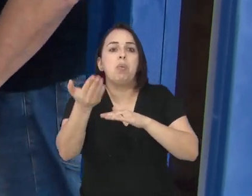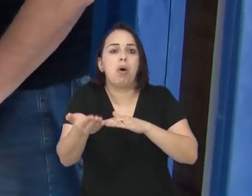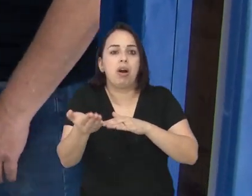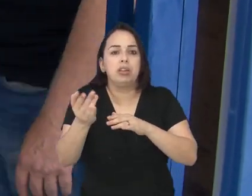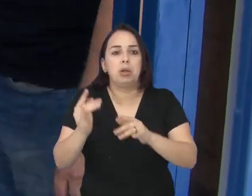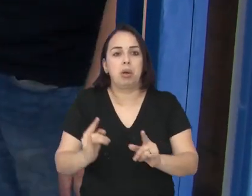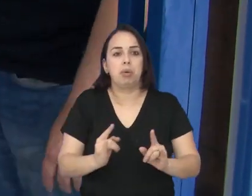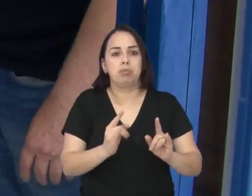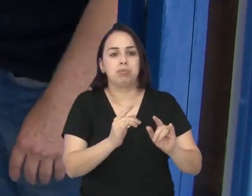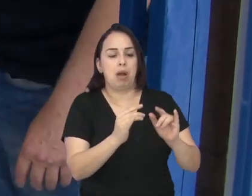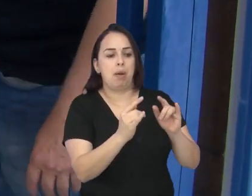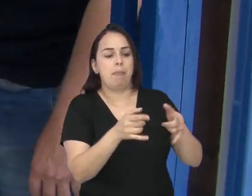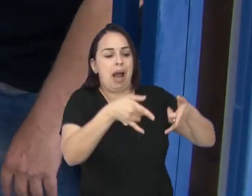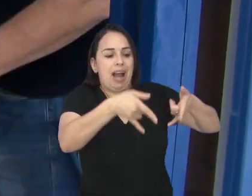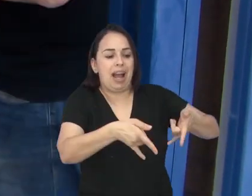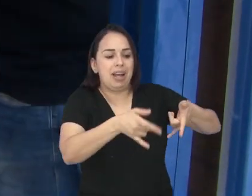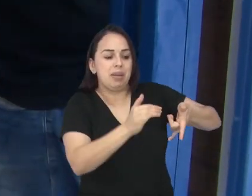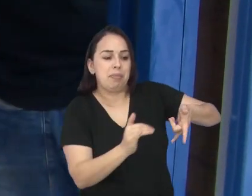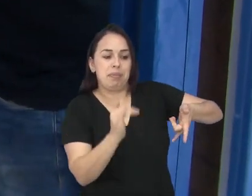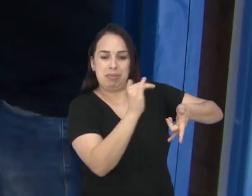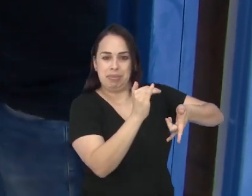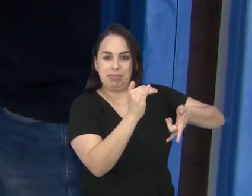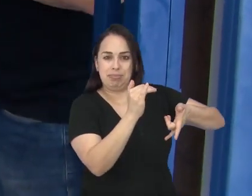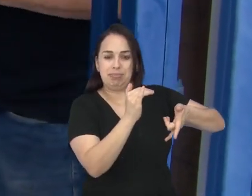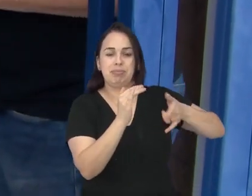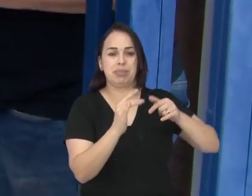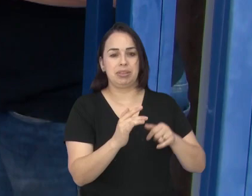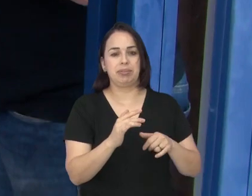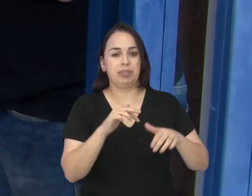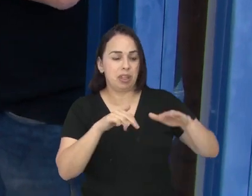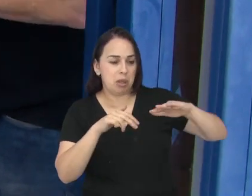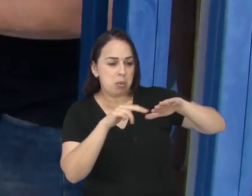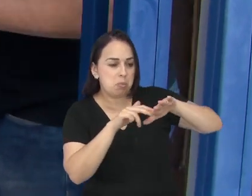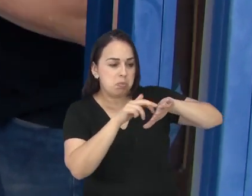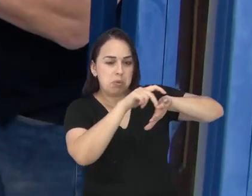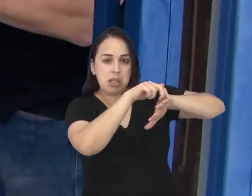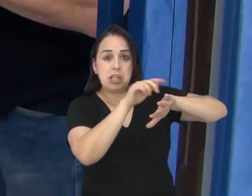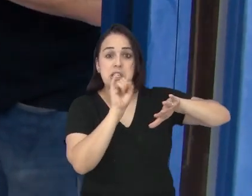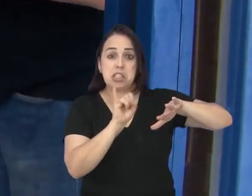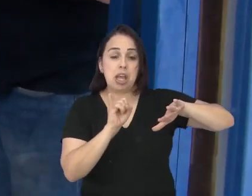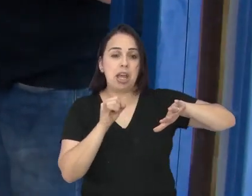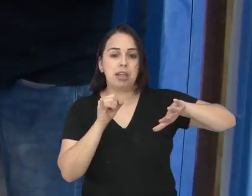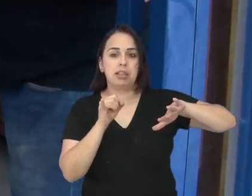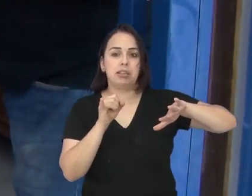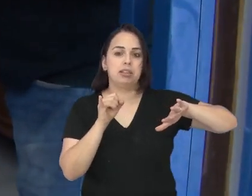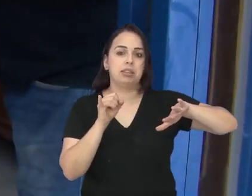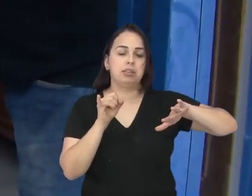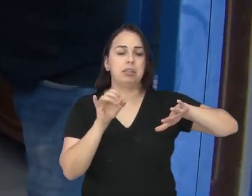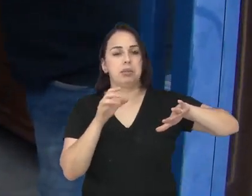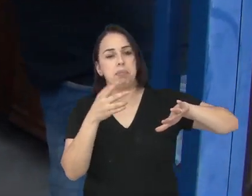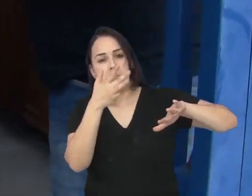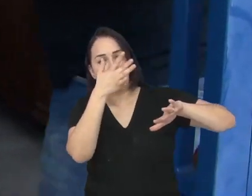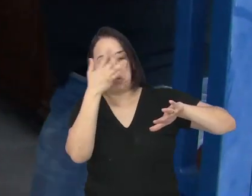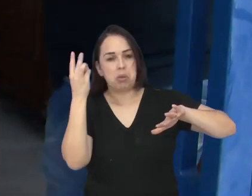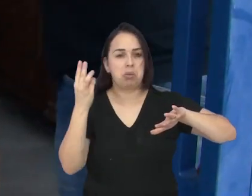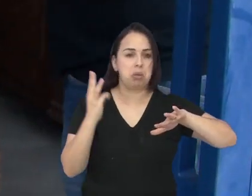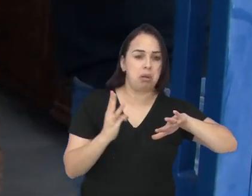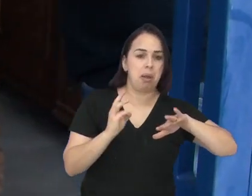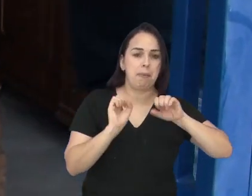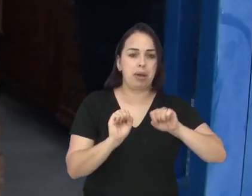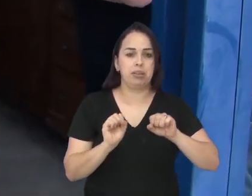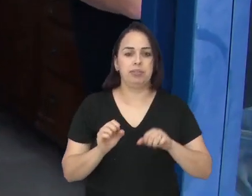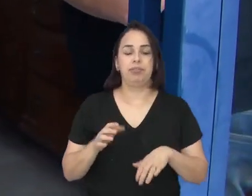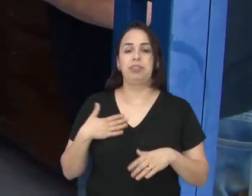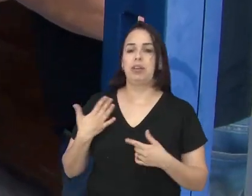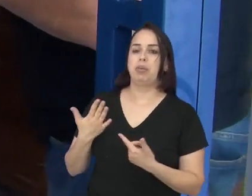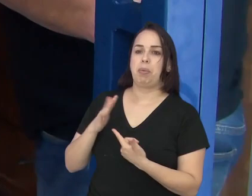tipo beliche lá em cima, que tem até um colchão subido lá, que se de repente vier um pouco mais de gente, pode ficar aqui. E é